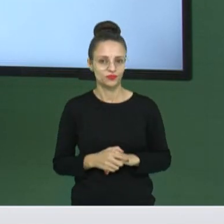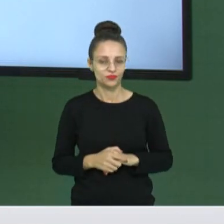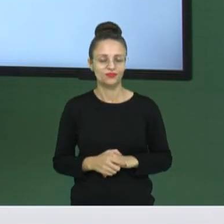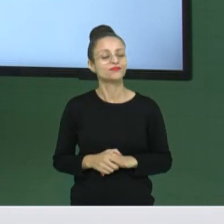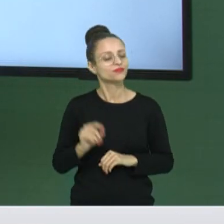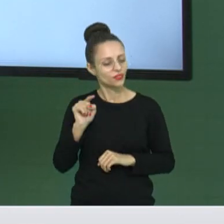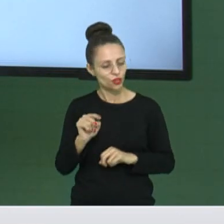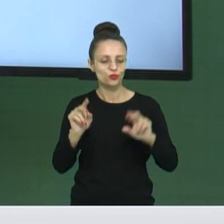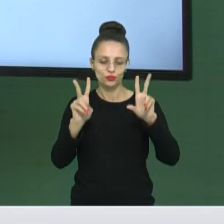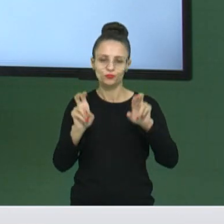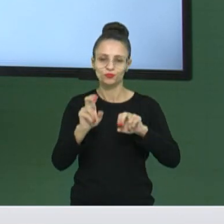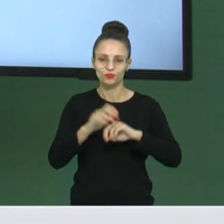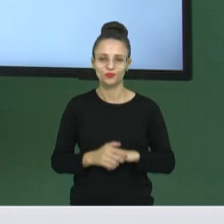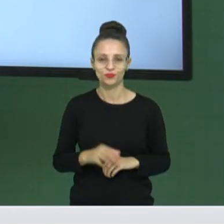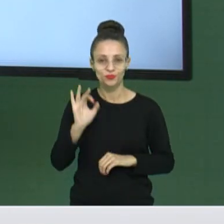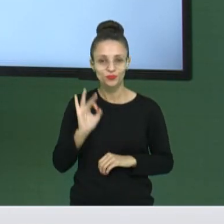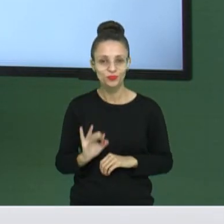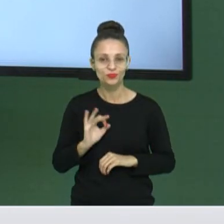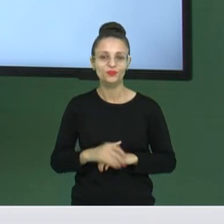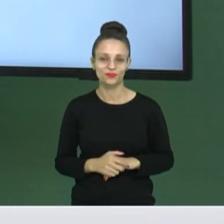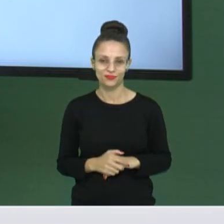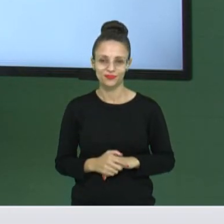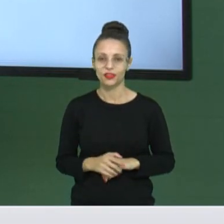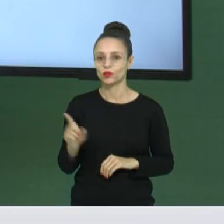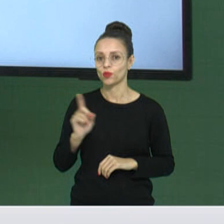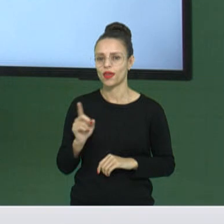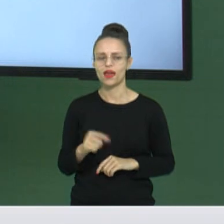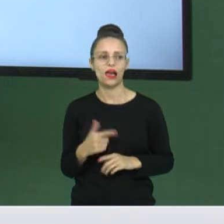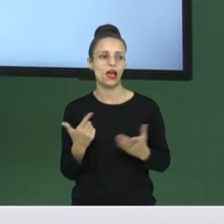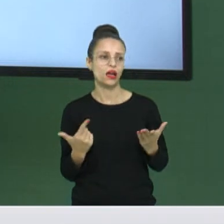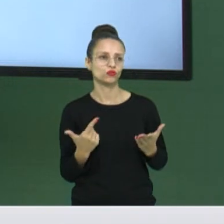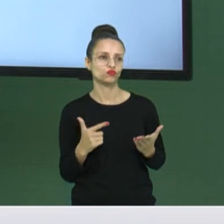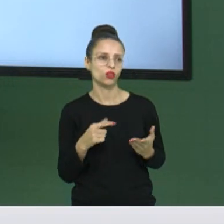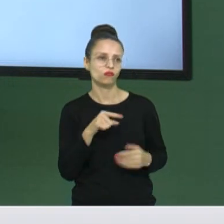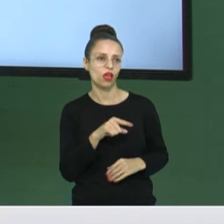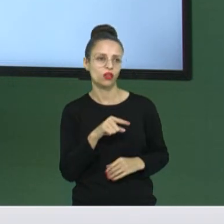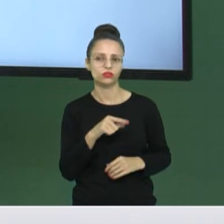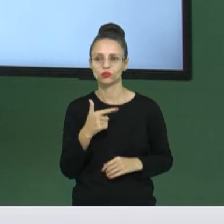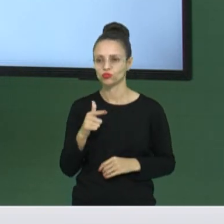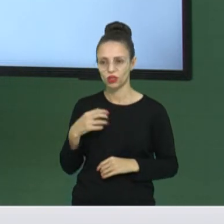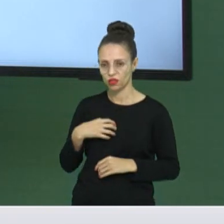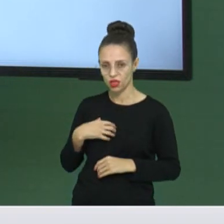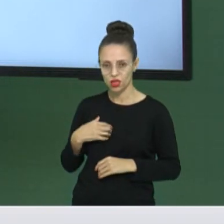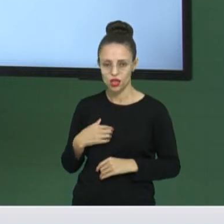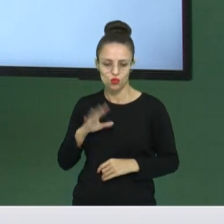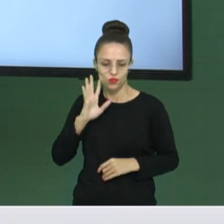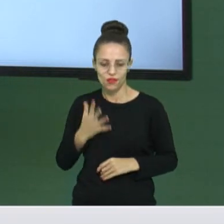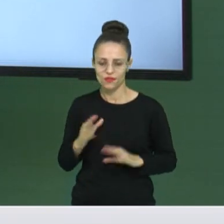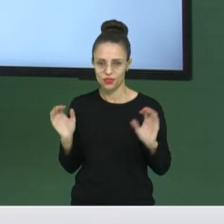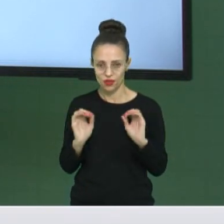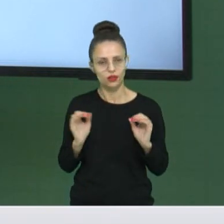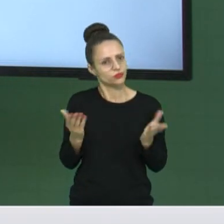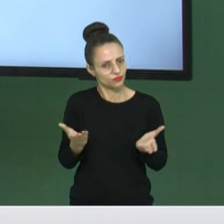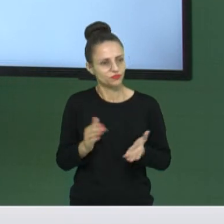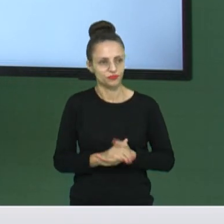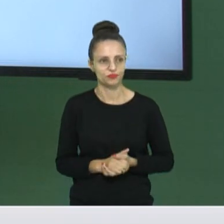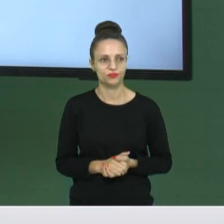disso que nós estamos falando, tá certo, pessoal? Não é porque eu não tenho essa situação que eu não vou tomar minhas providências,